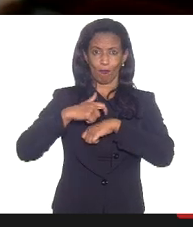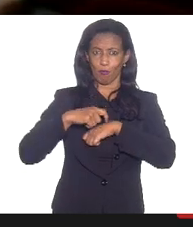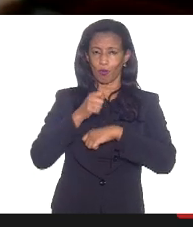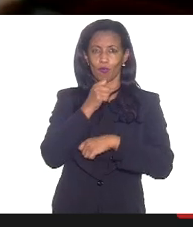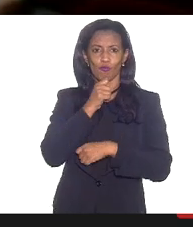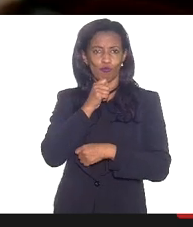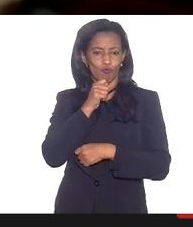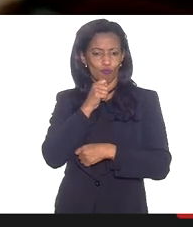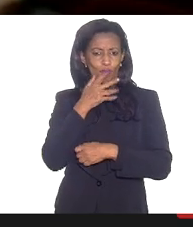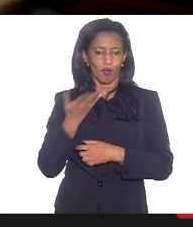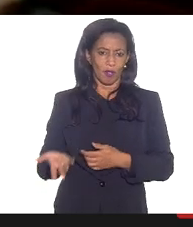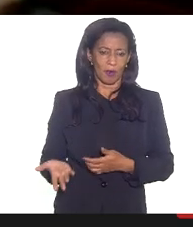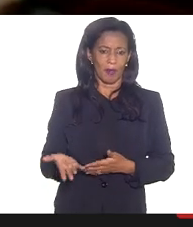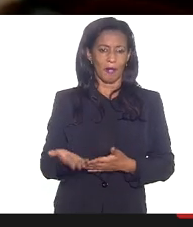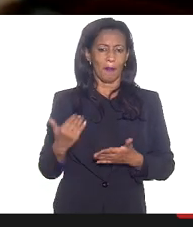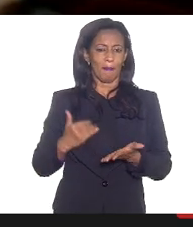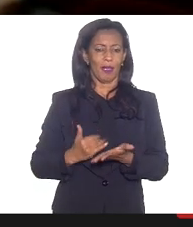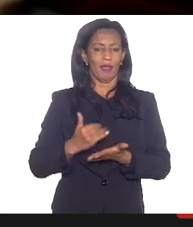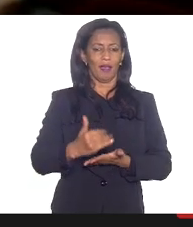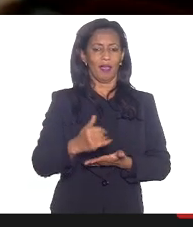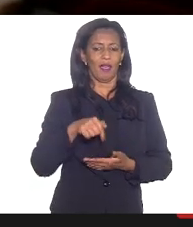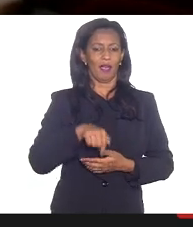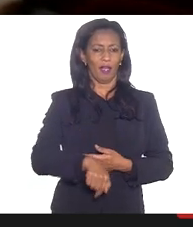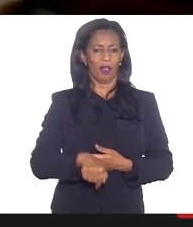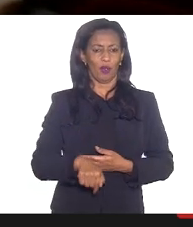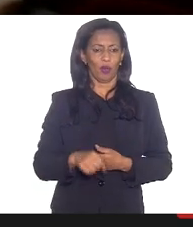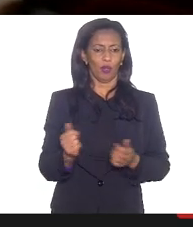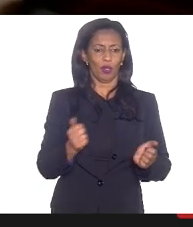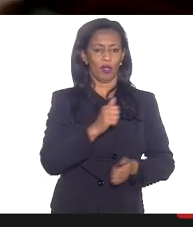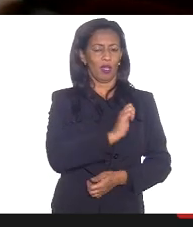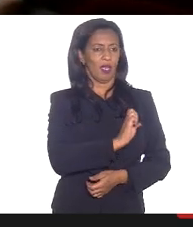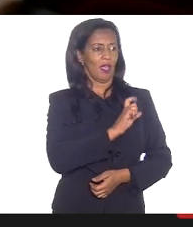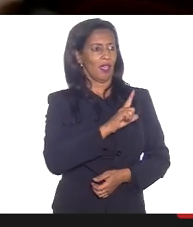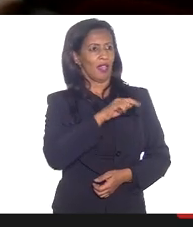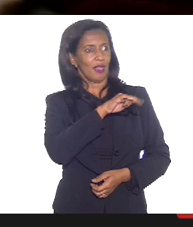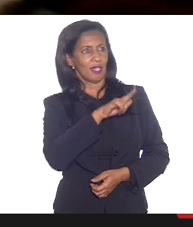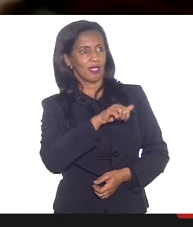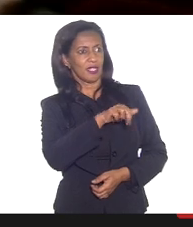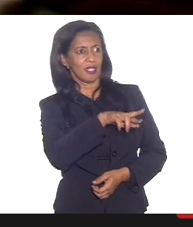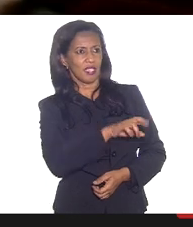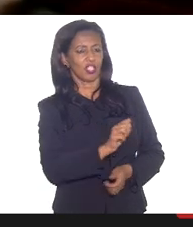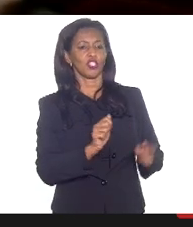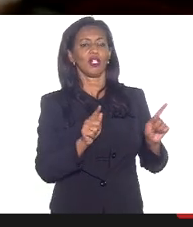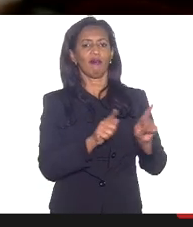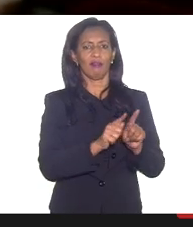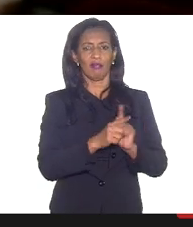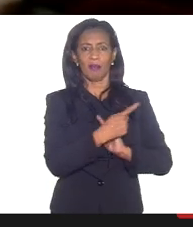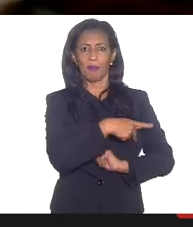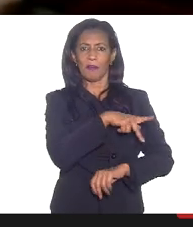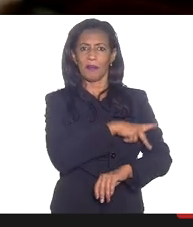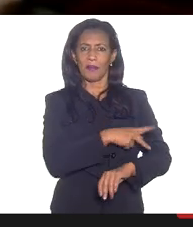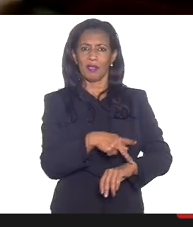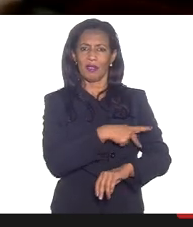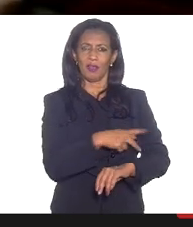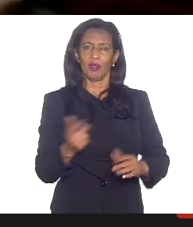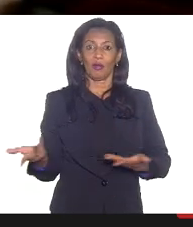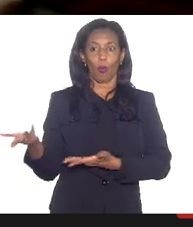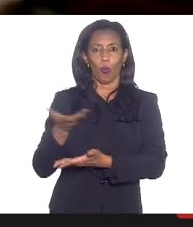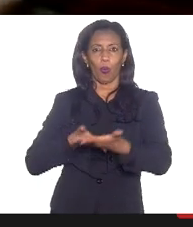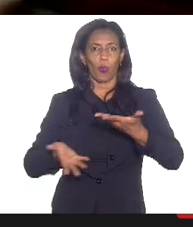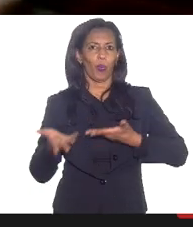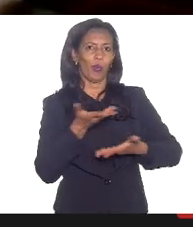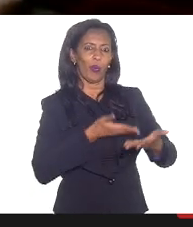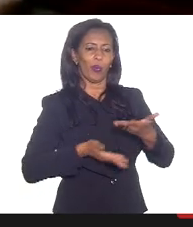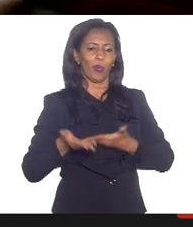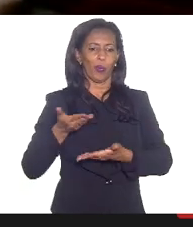mas desde março, a professora Flávia e a professora Elisângela, que é a superintendente pedagógica, estão